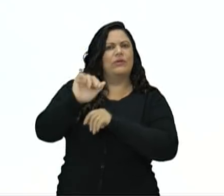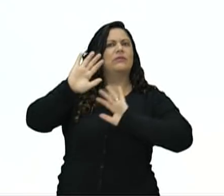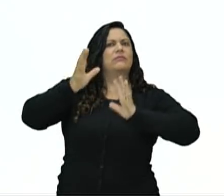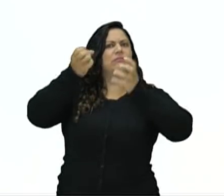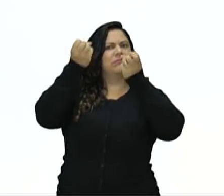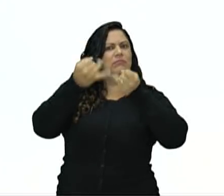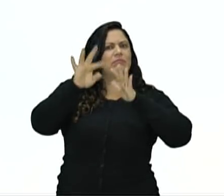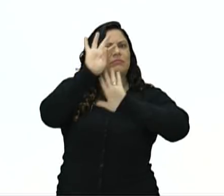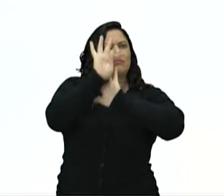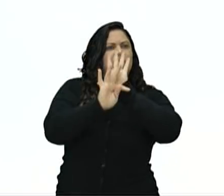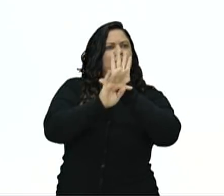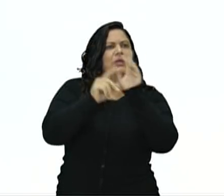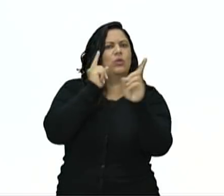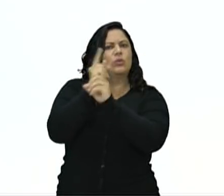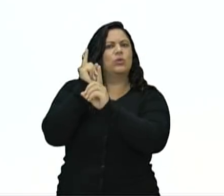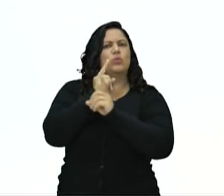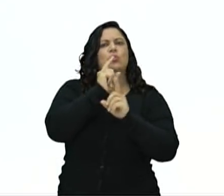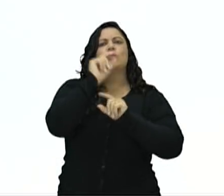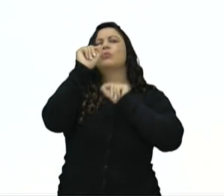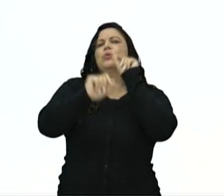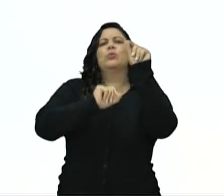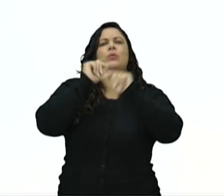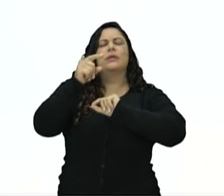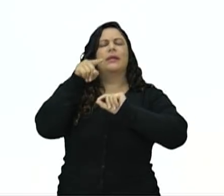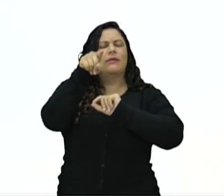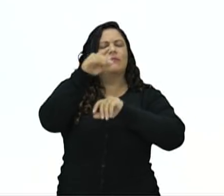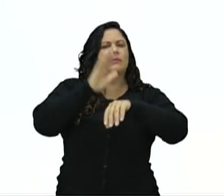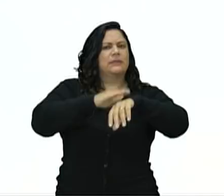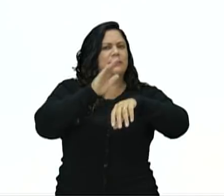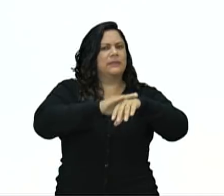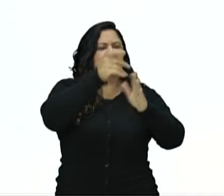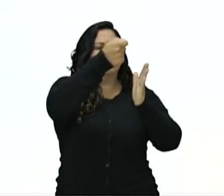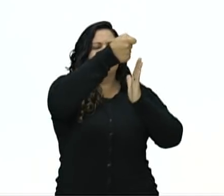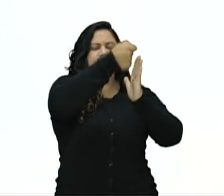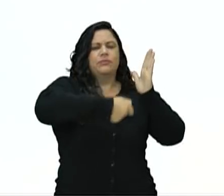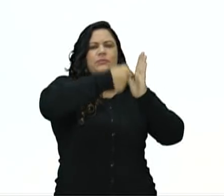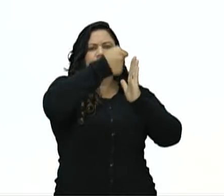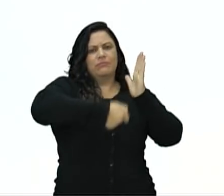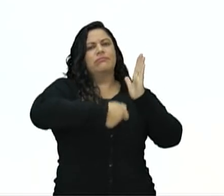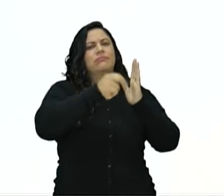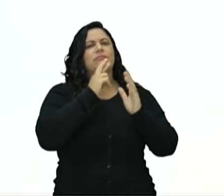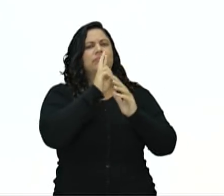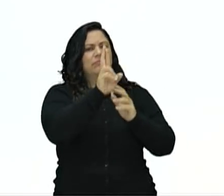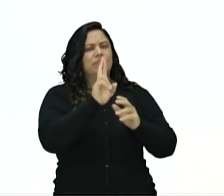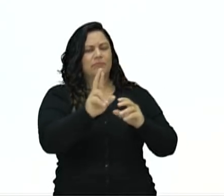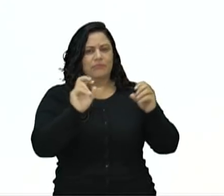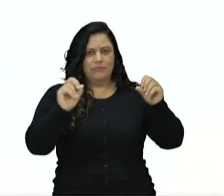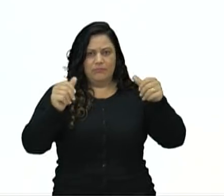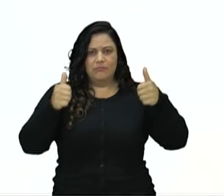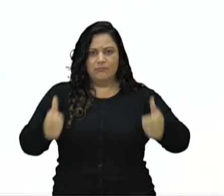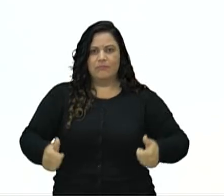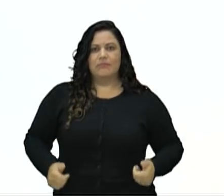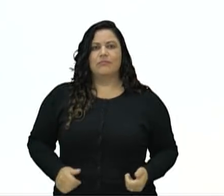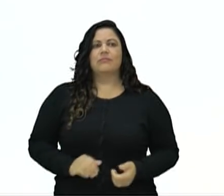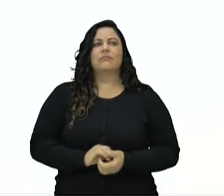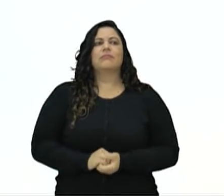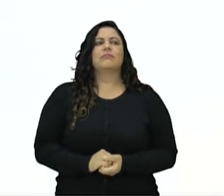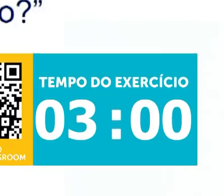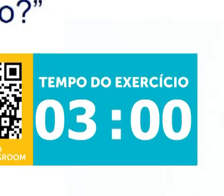eu vou deixar essa questão para vocês agora escreverem um pouquinho aí, tentando dar conta de responder, ok?